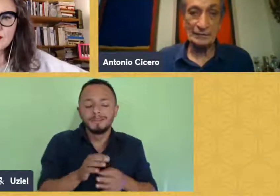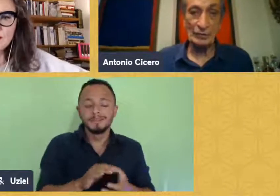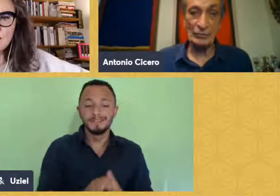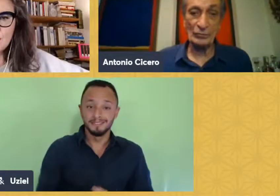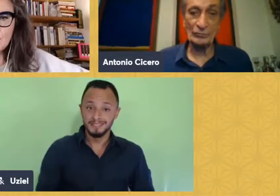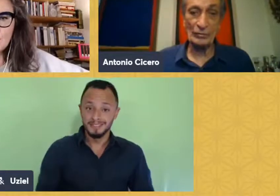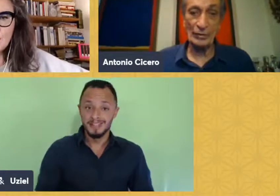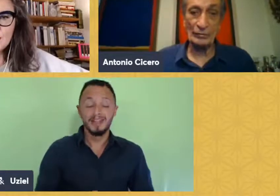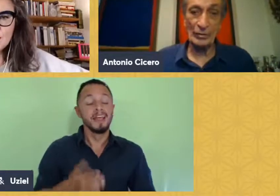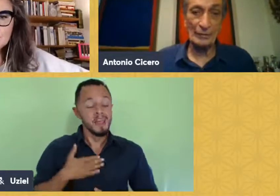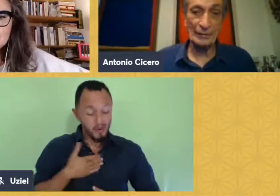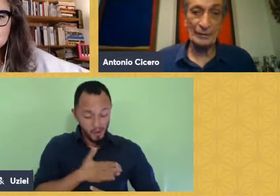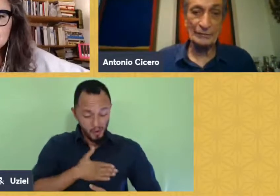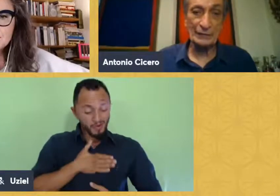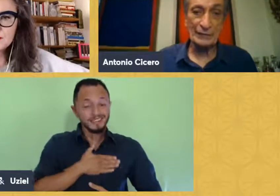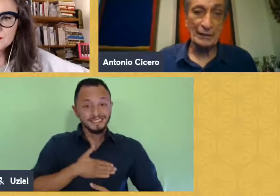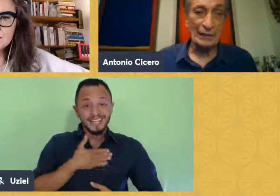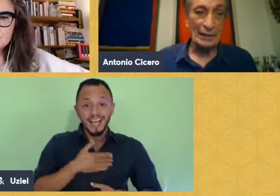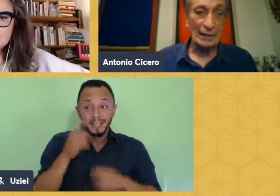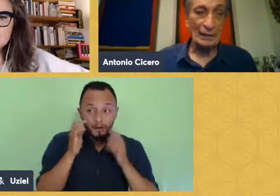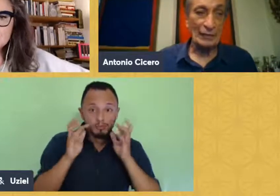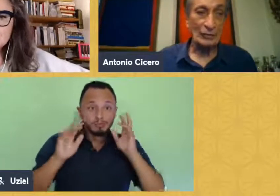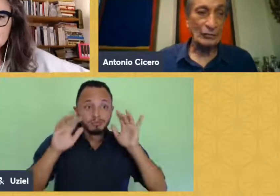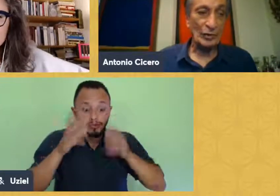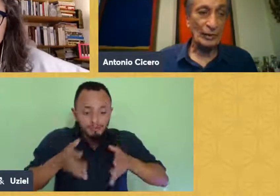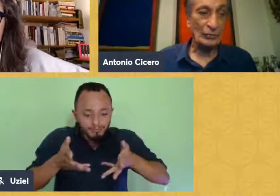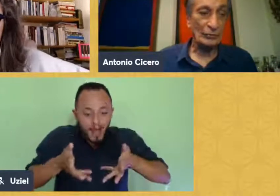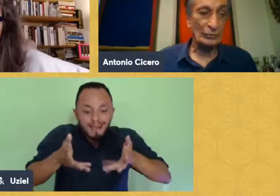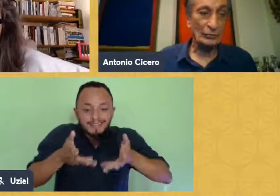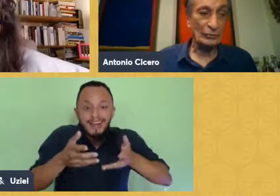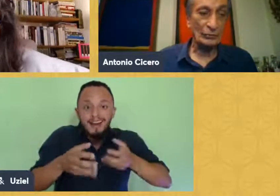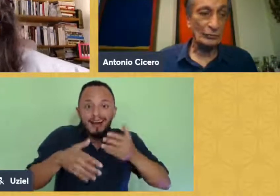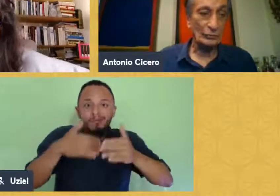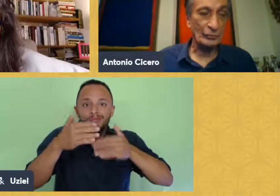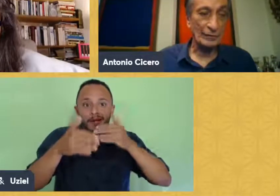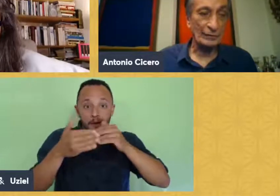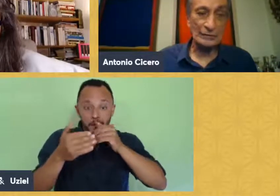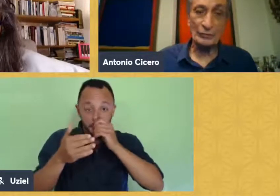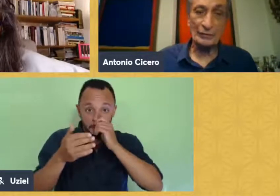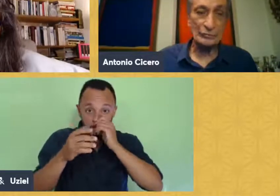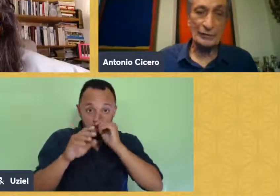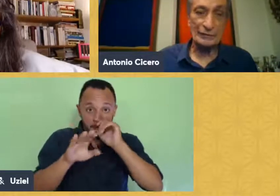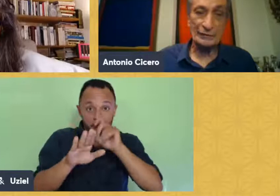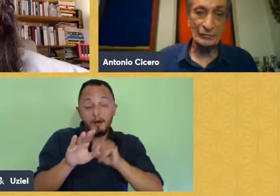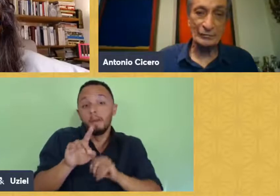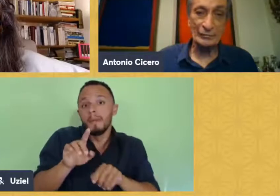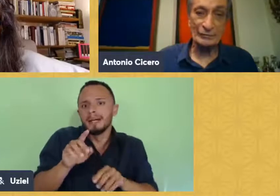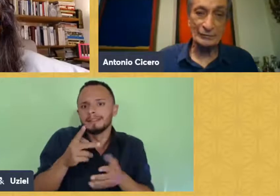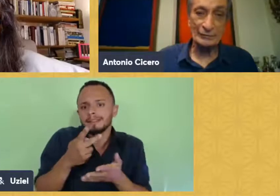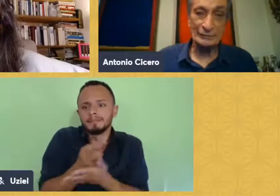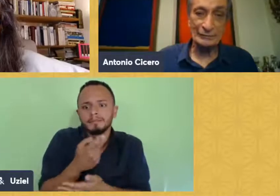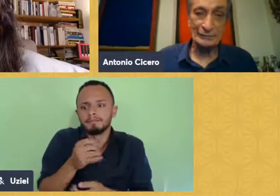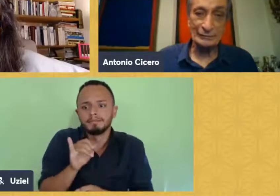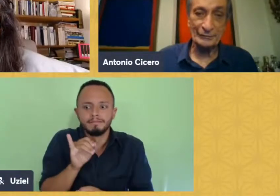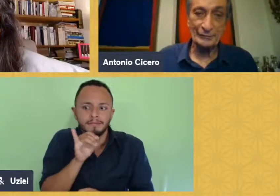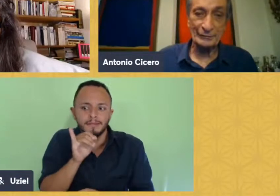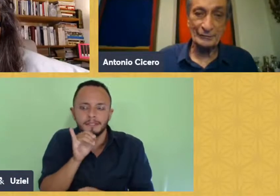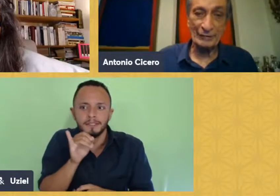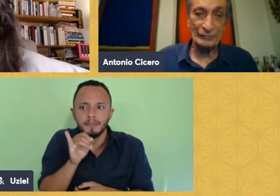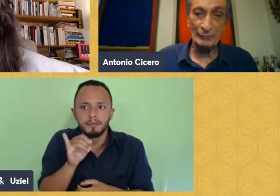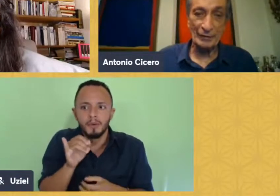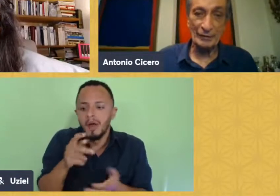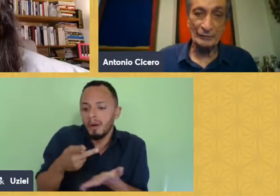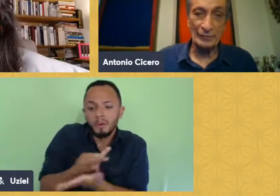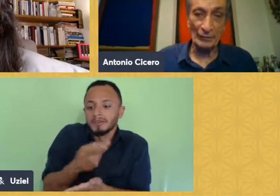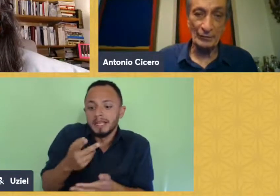mas normalmente ocorre quando em situações em que eu não